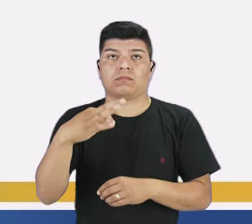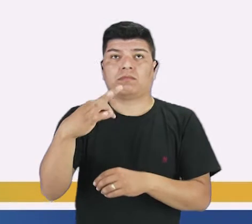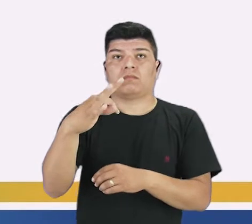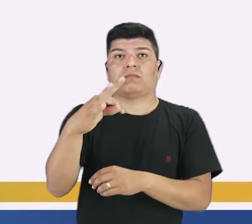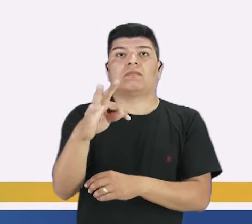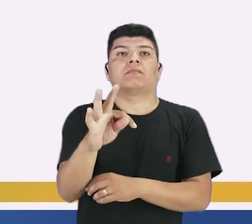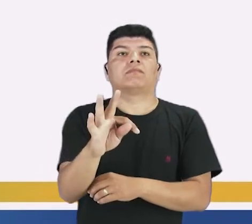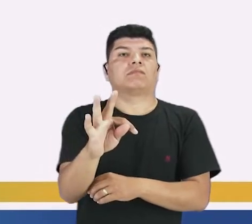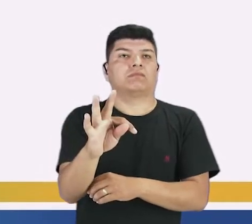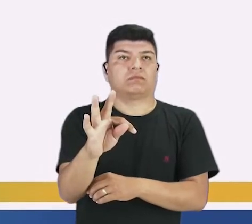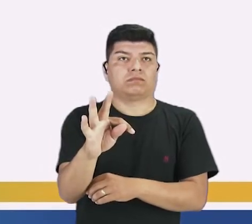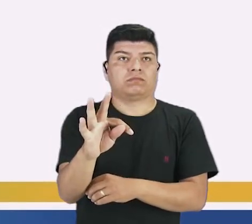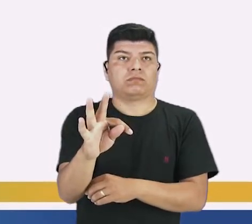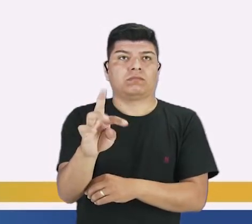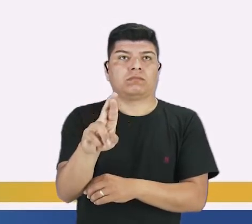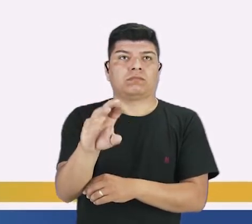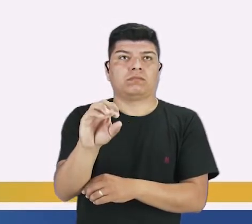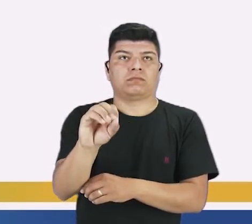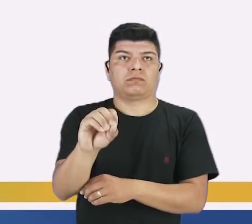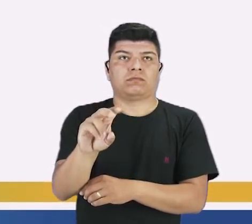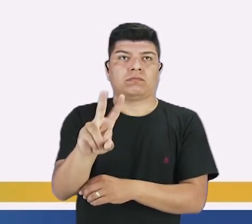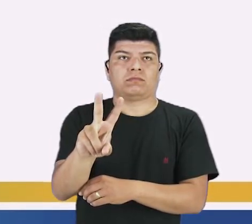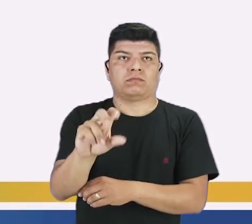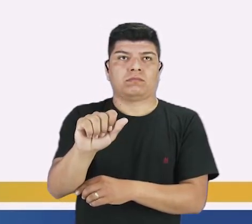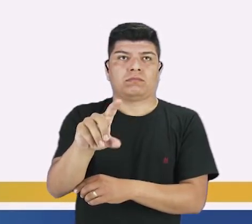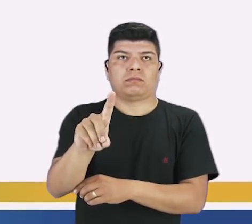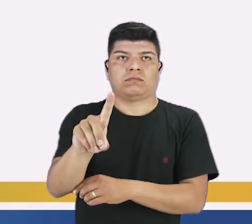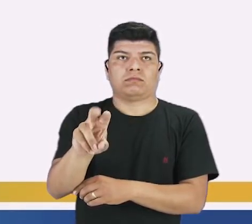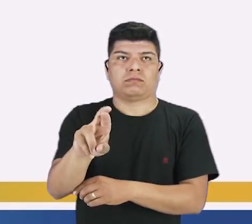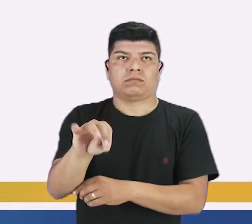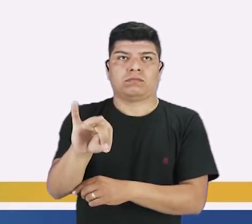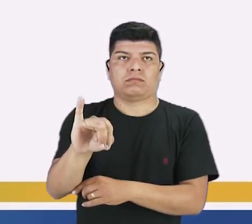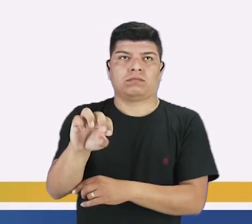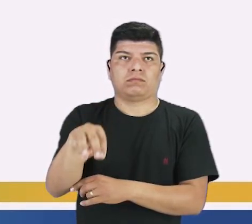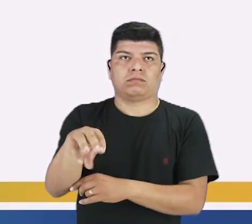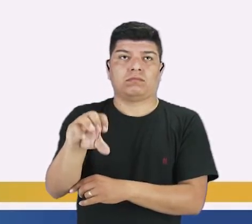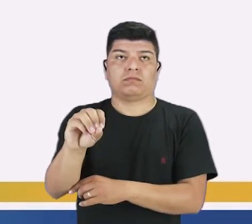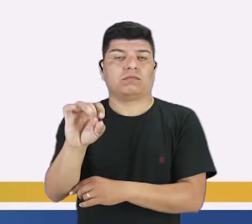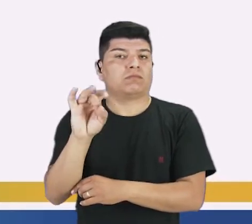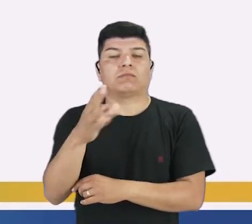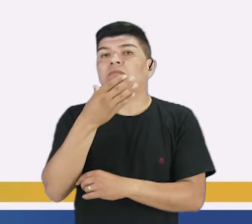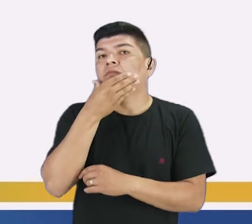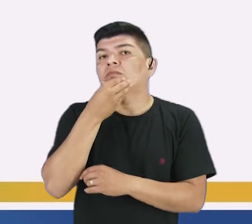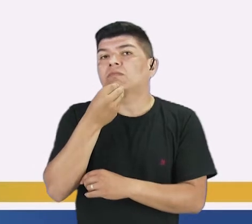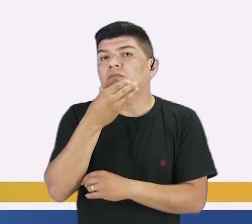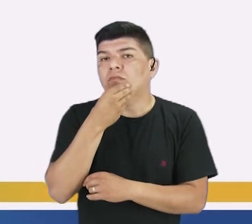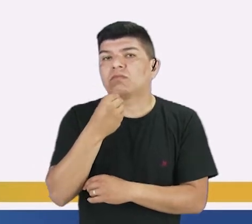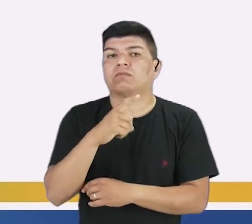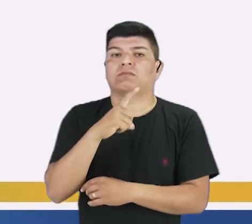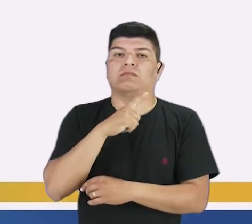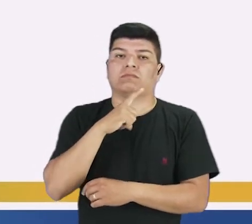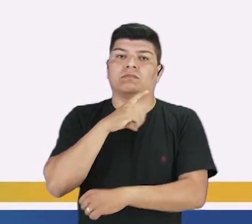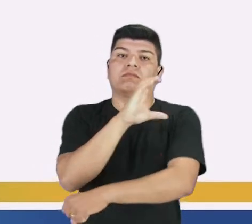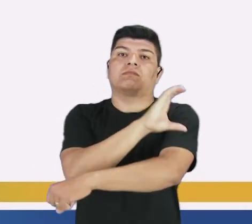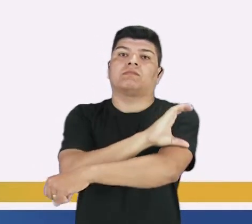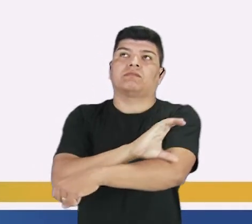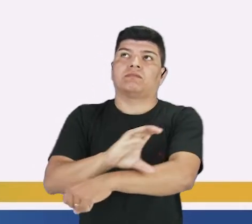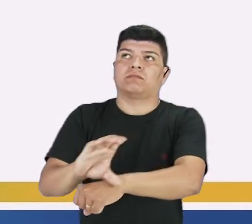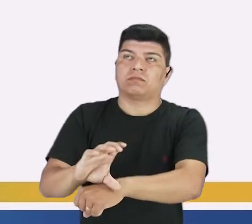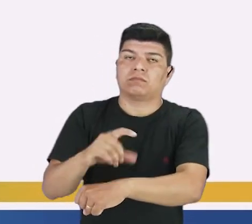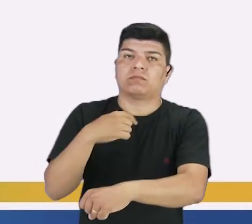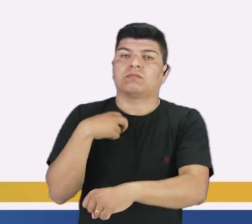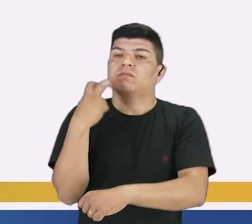e o humanismo. Aquela época em que só os homens podiam ter acesso à cultura, que era